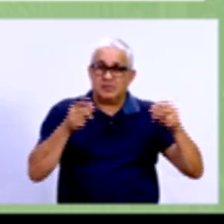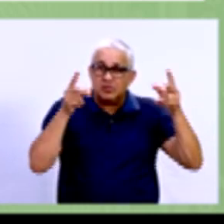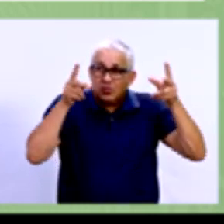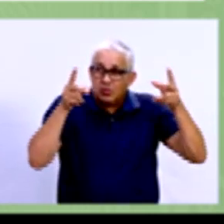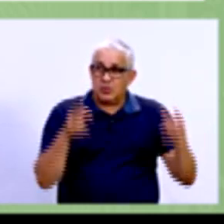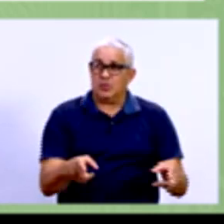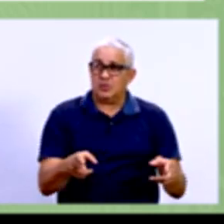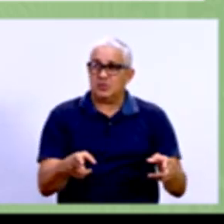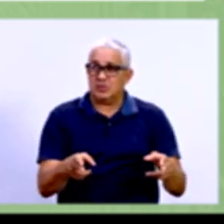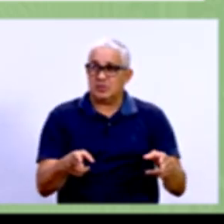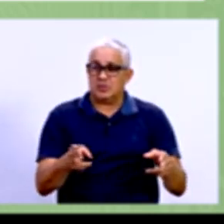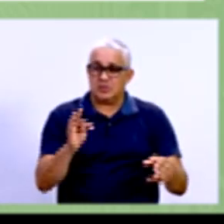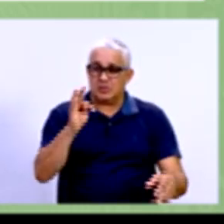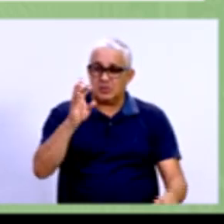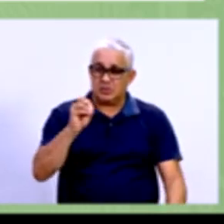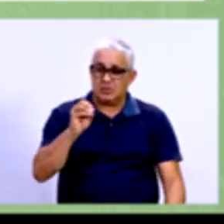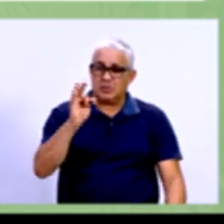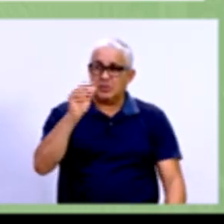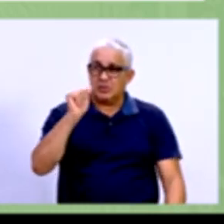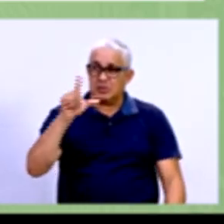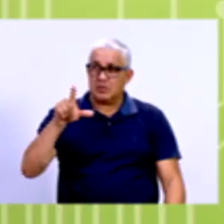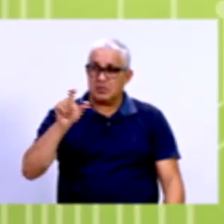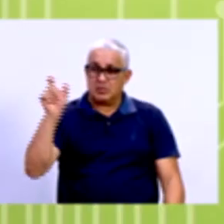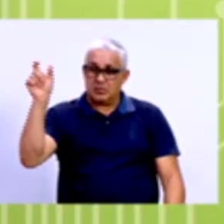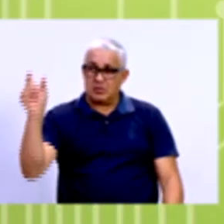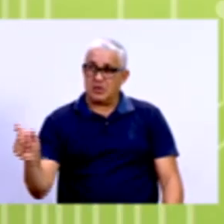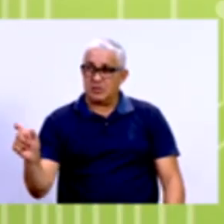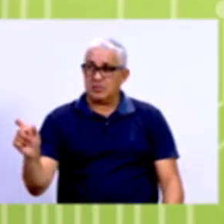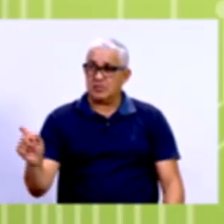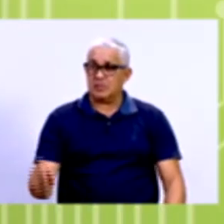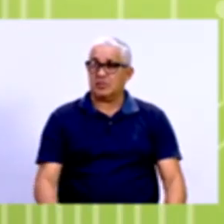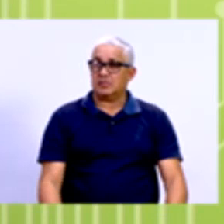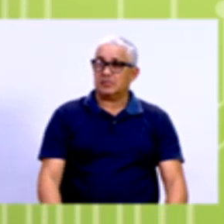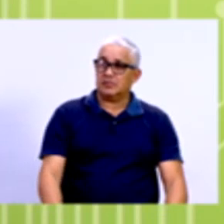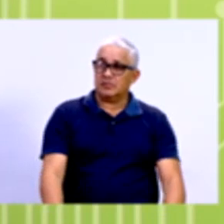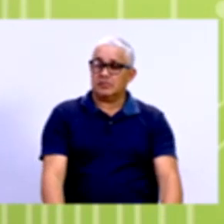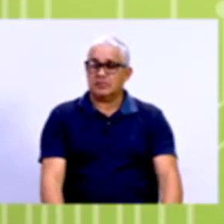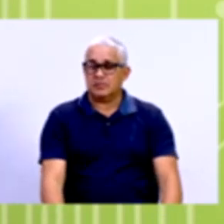igual ao total da nossa frequência aqui, tá, pessoal?